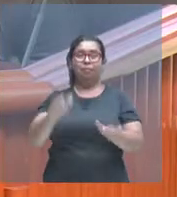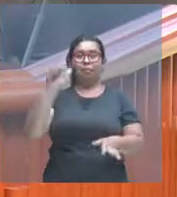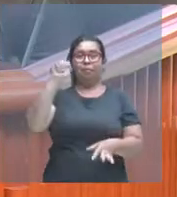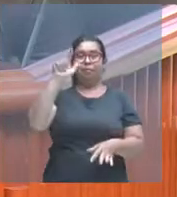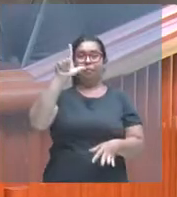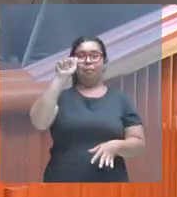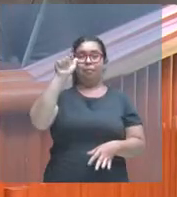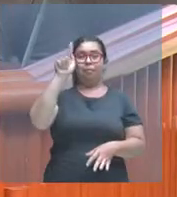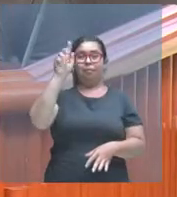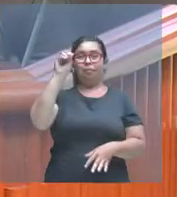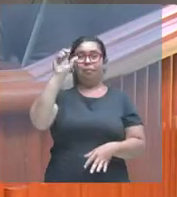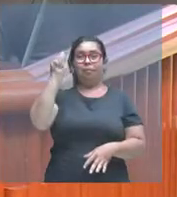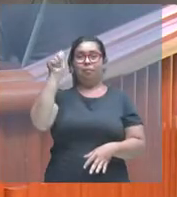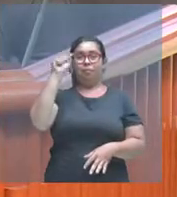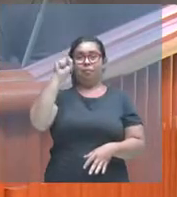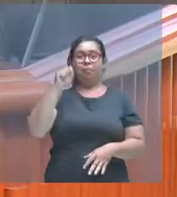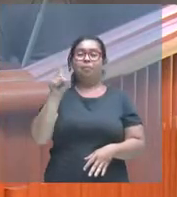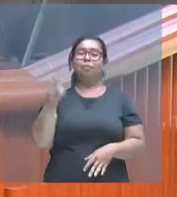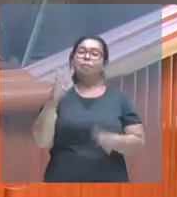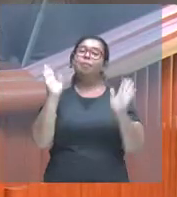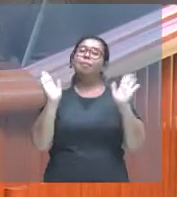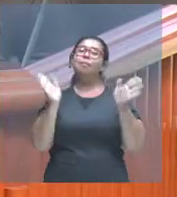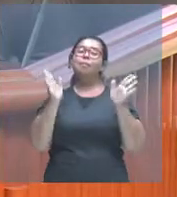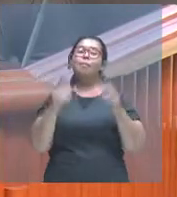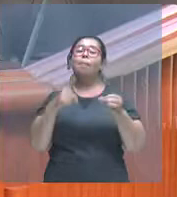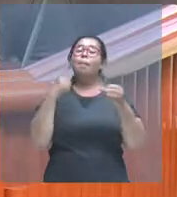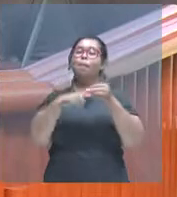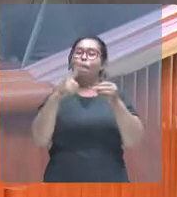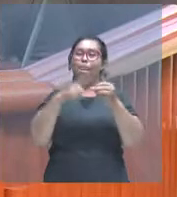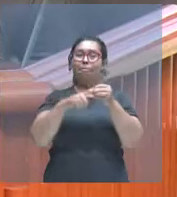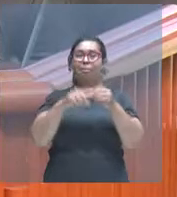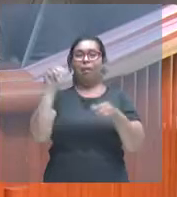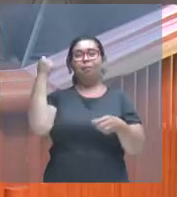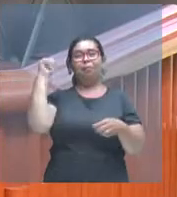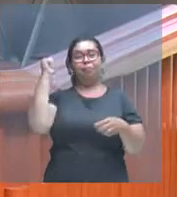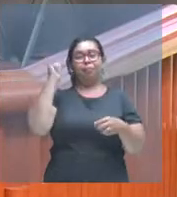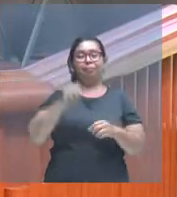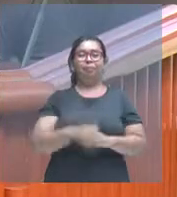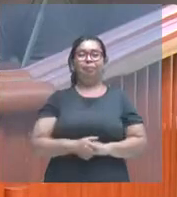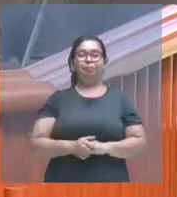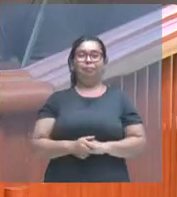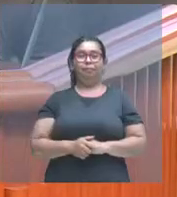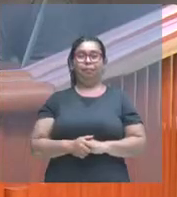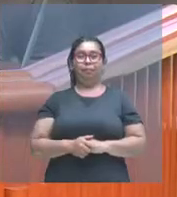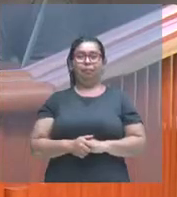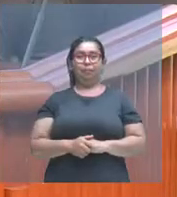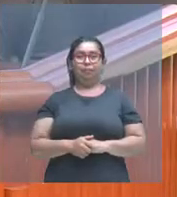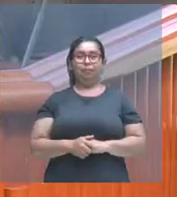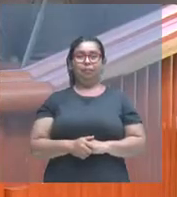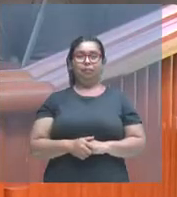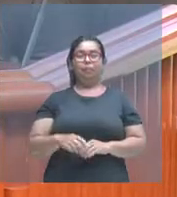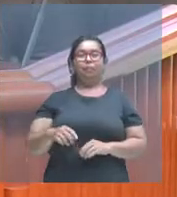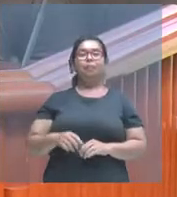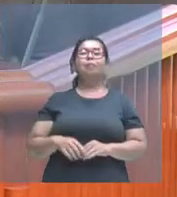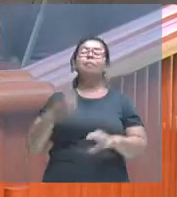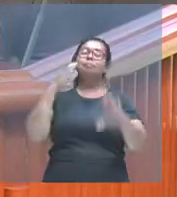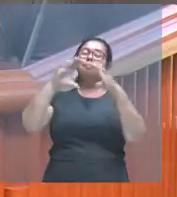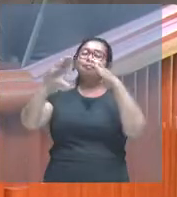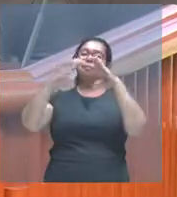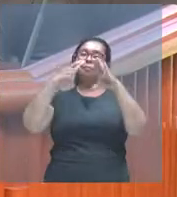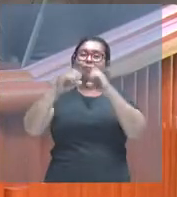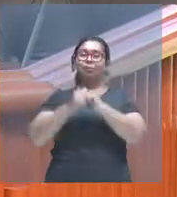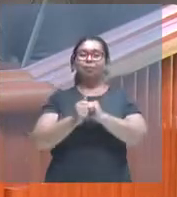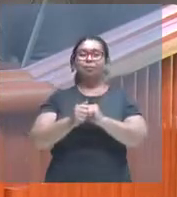alagoana, é agora cidadão assisense. Sua arte, sua música,